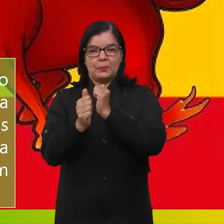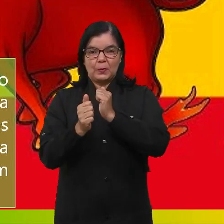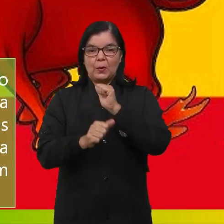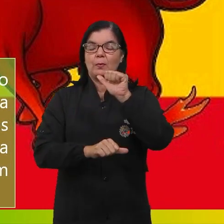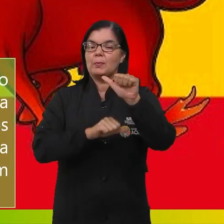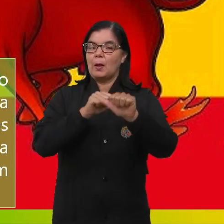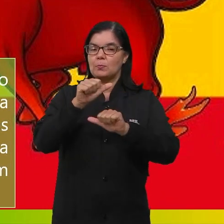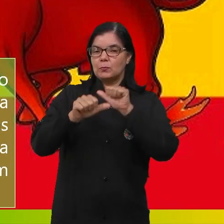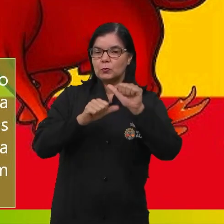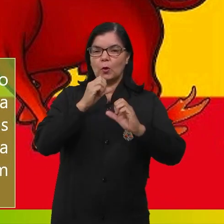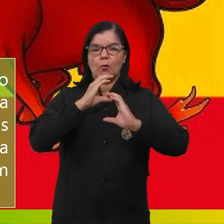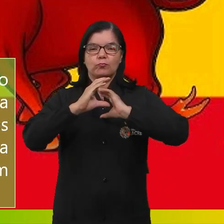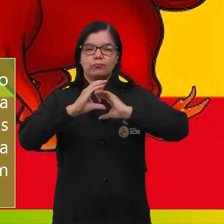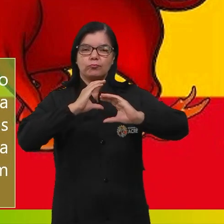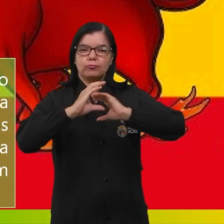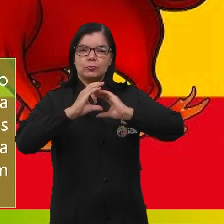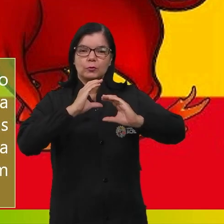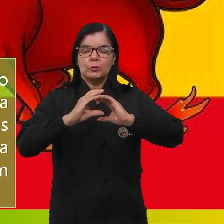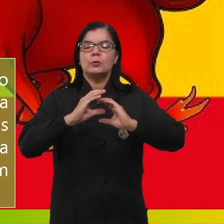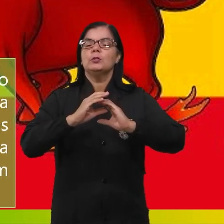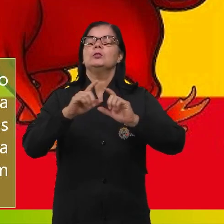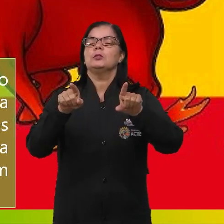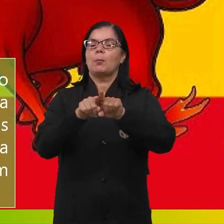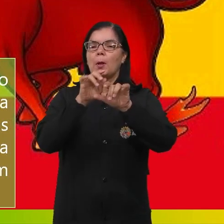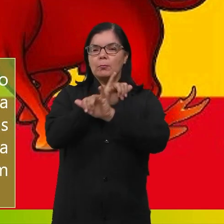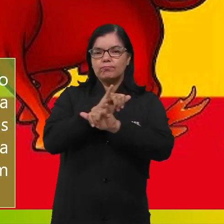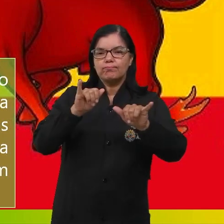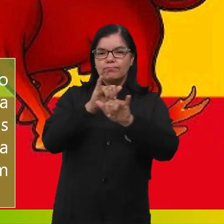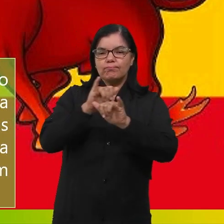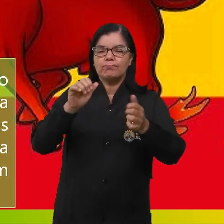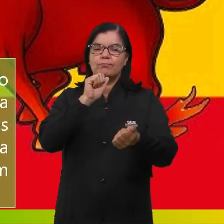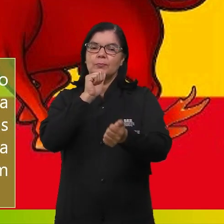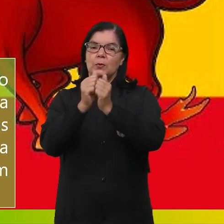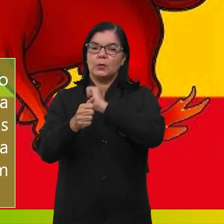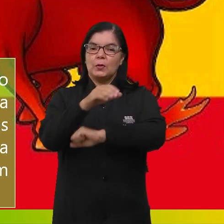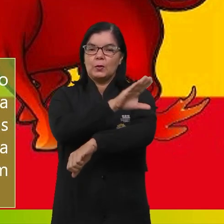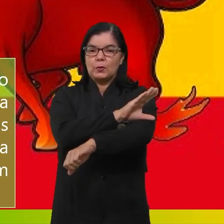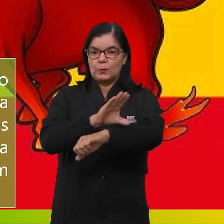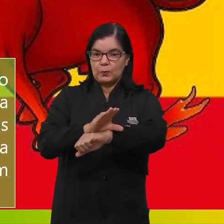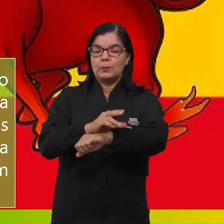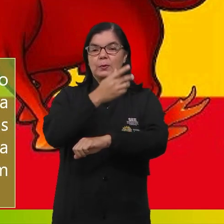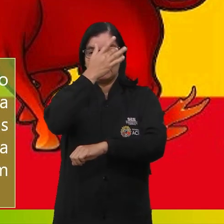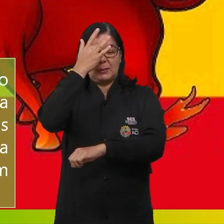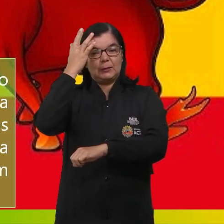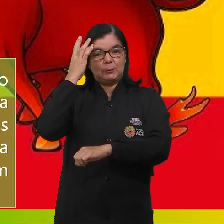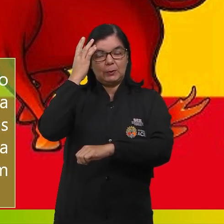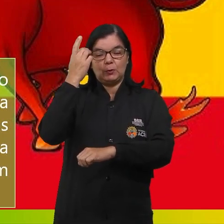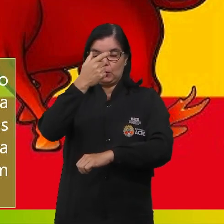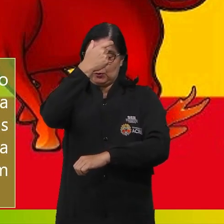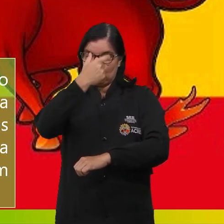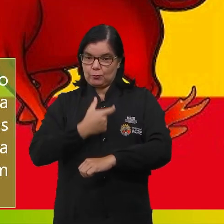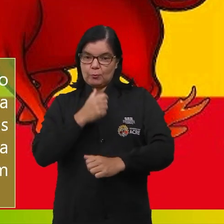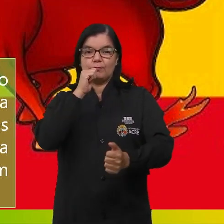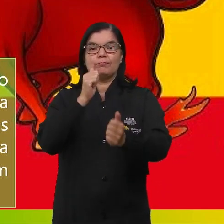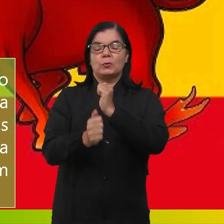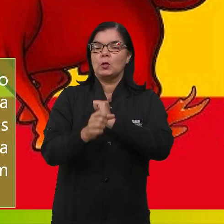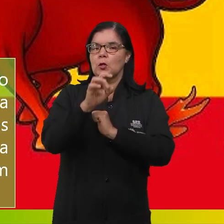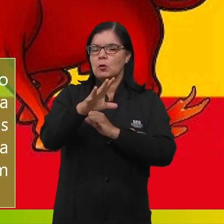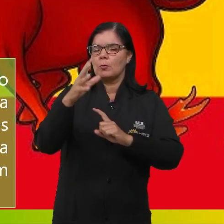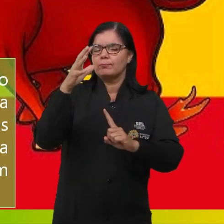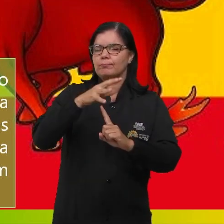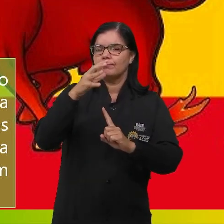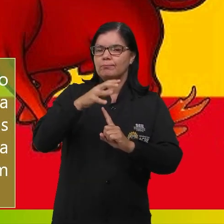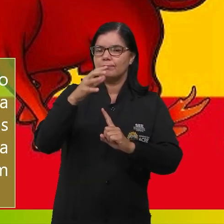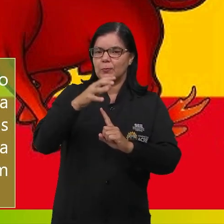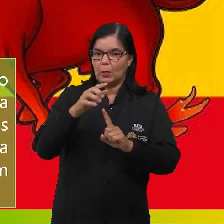moldando a comunicação, as mídias esportivas e a cultura dos atletas. Essas influências não apenas